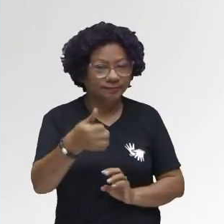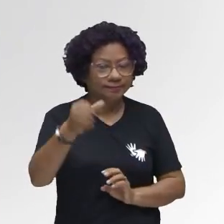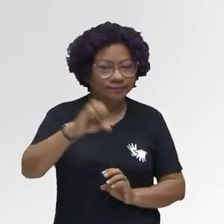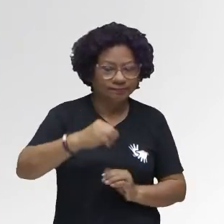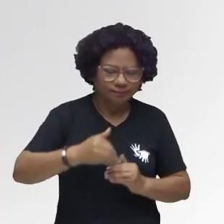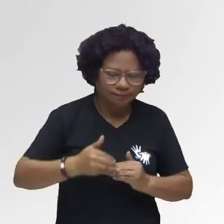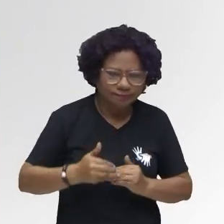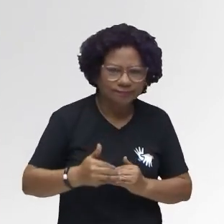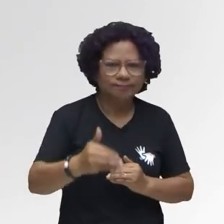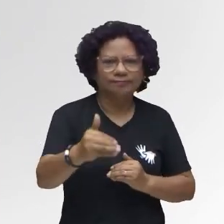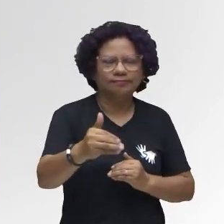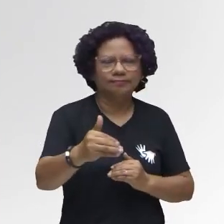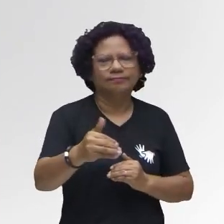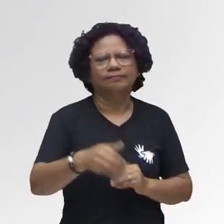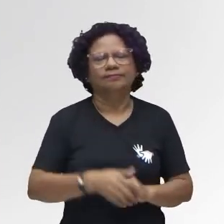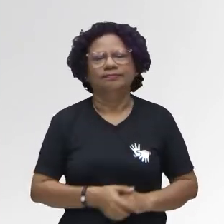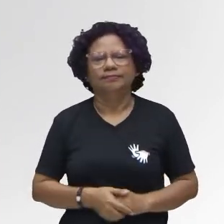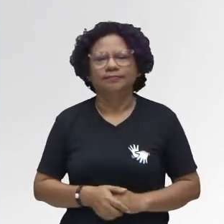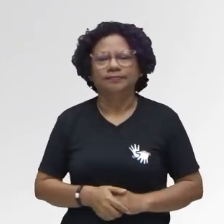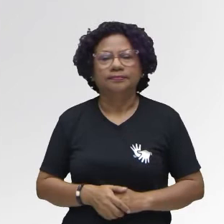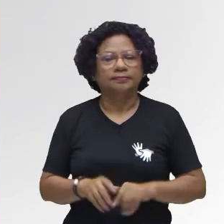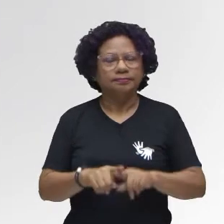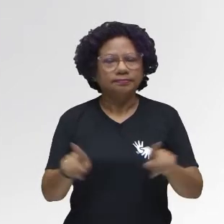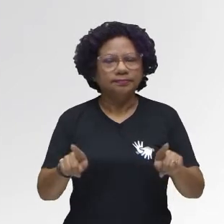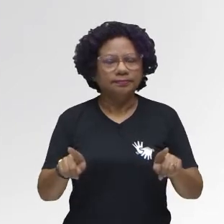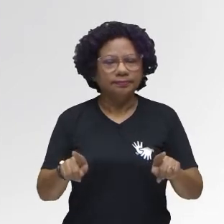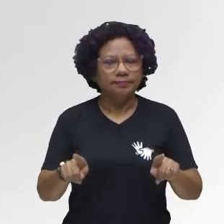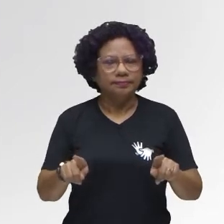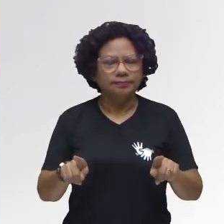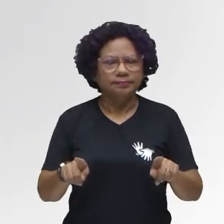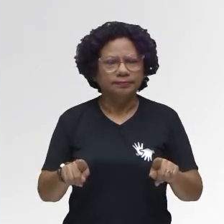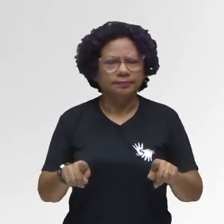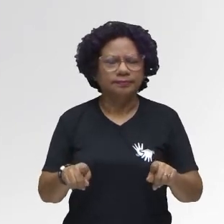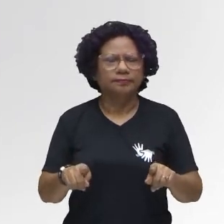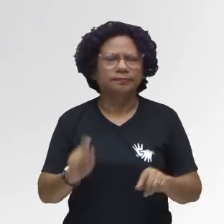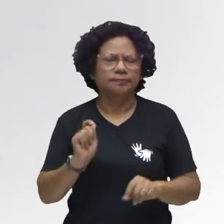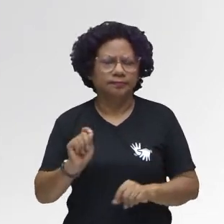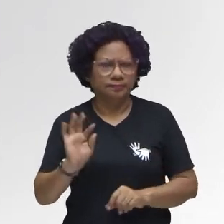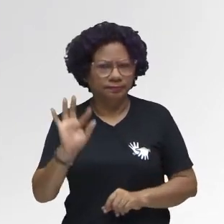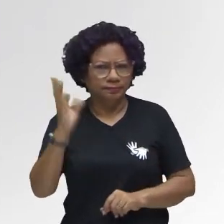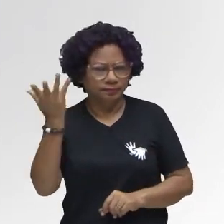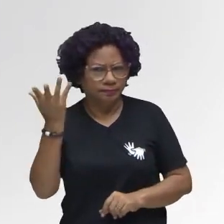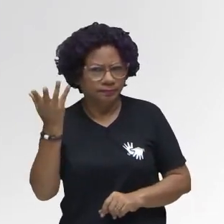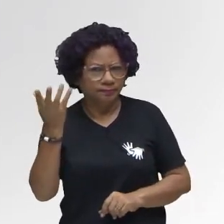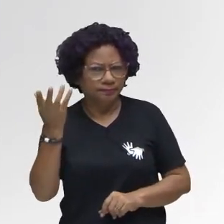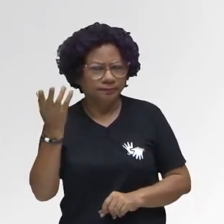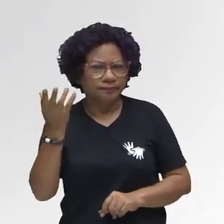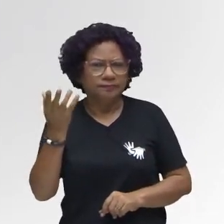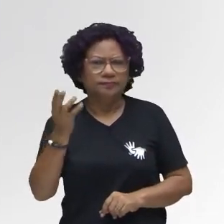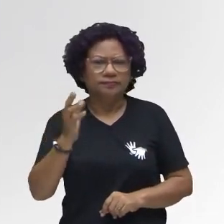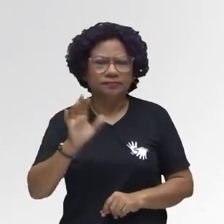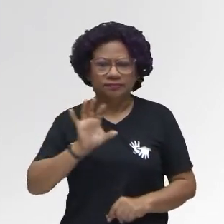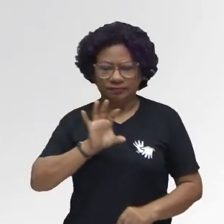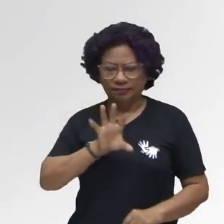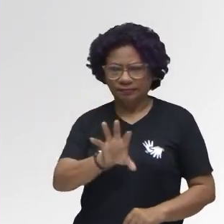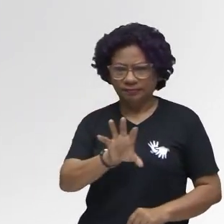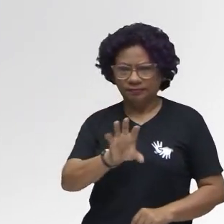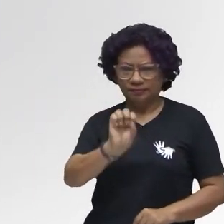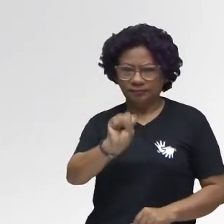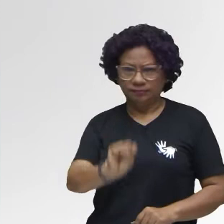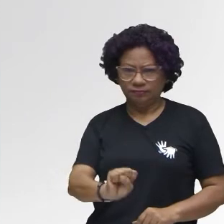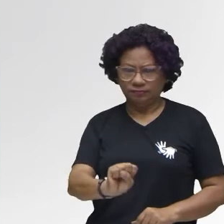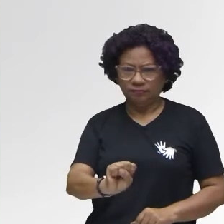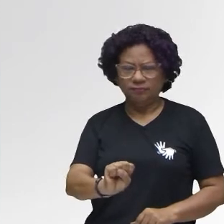do Brasil. Só que tudo isso acontece muito centralizado na região do Sudeste, principalmente dentro do estado de